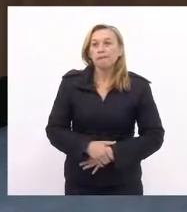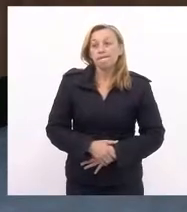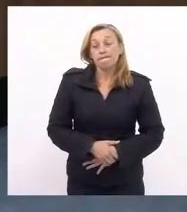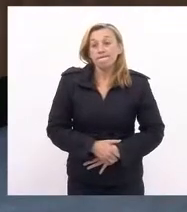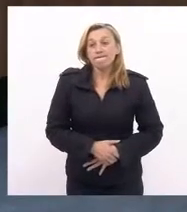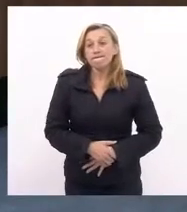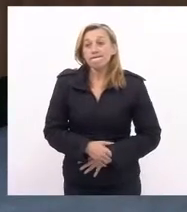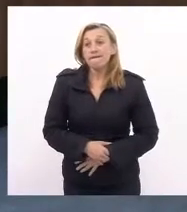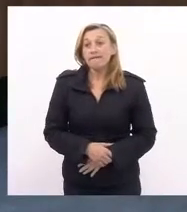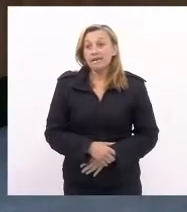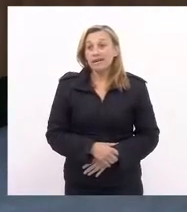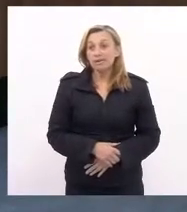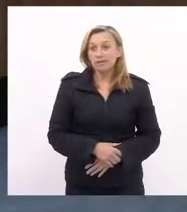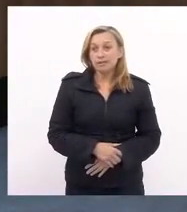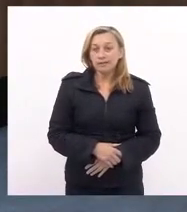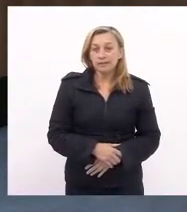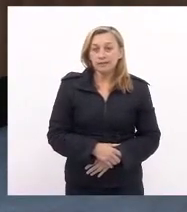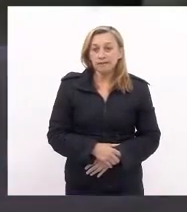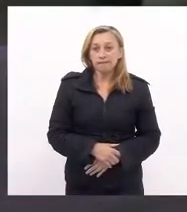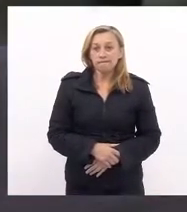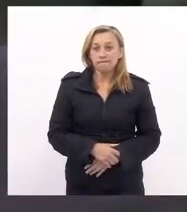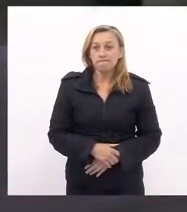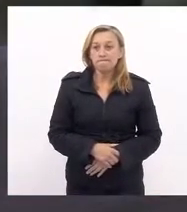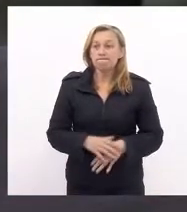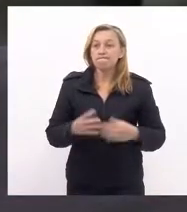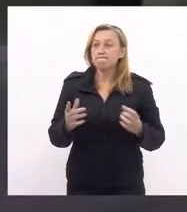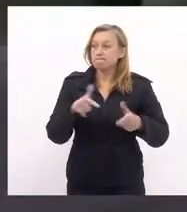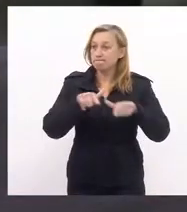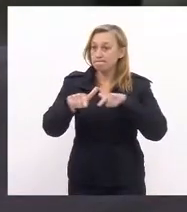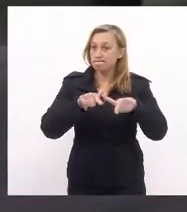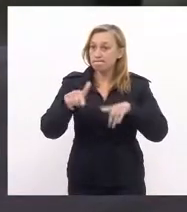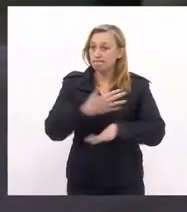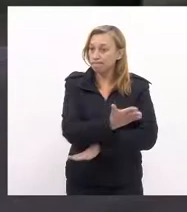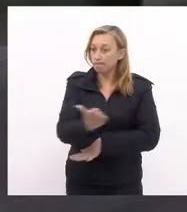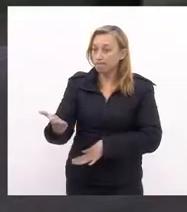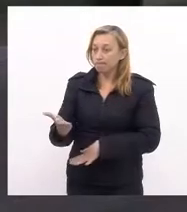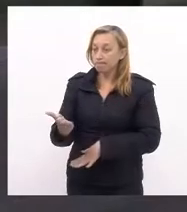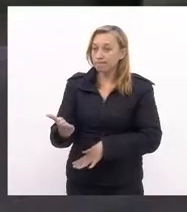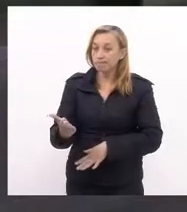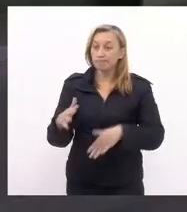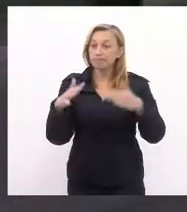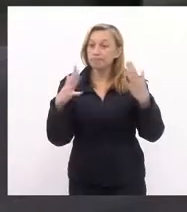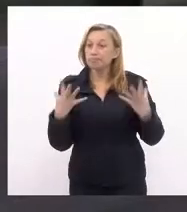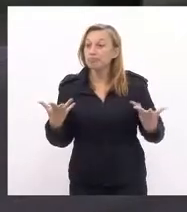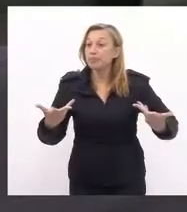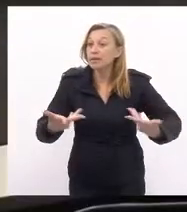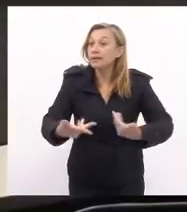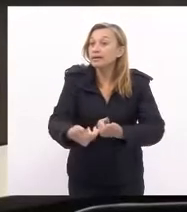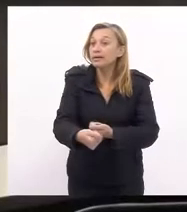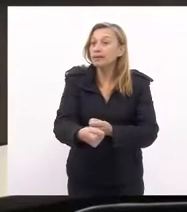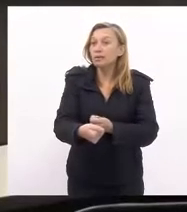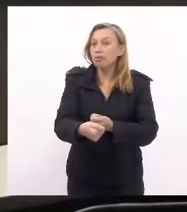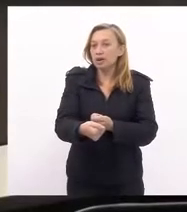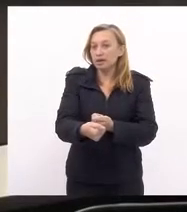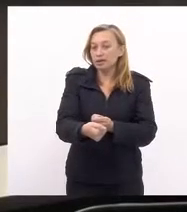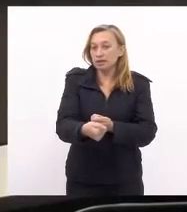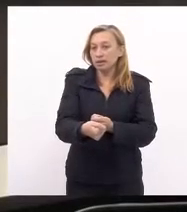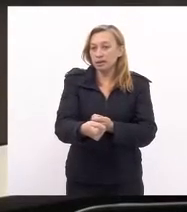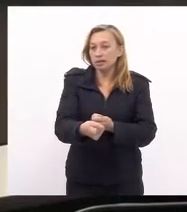o trabalho de vocês é espetacular, o trabalho de vocês excede todo e